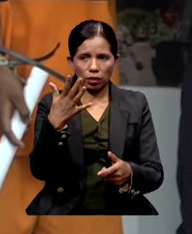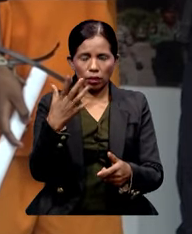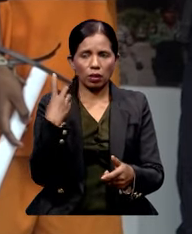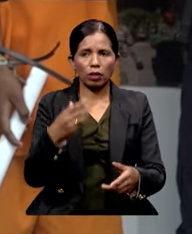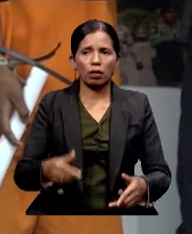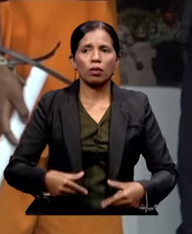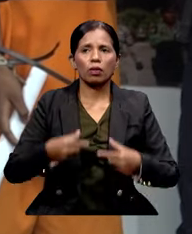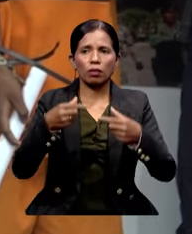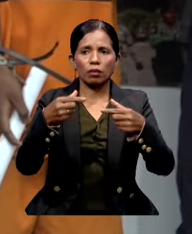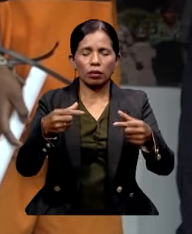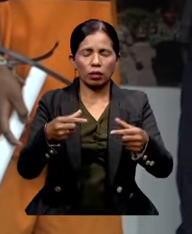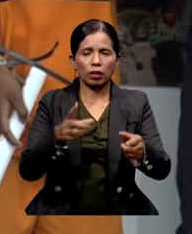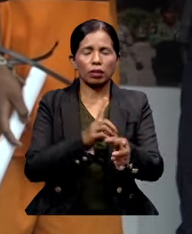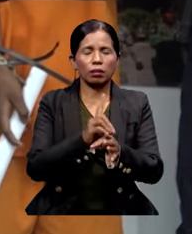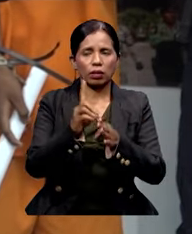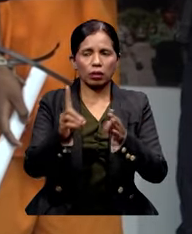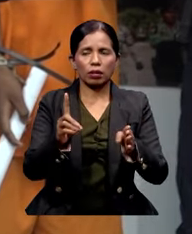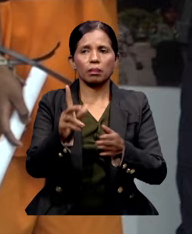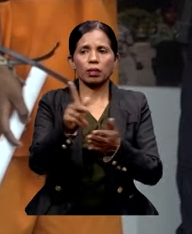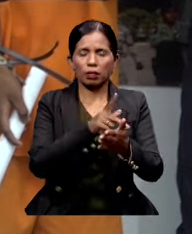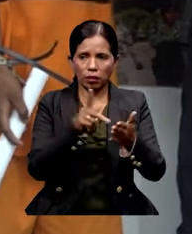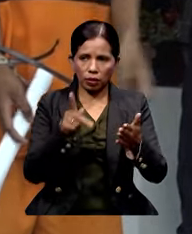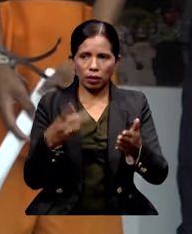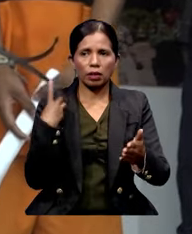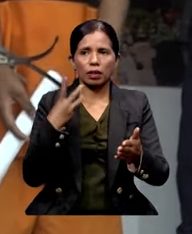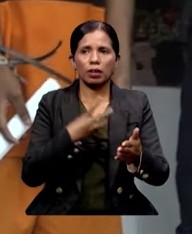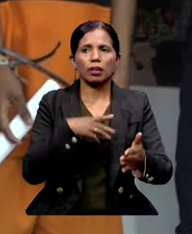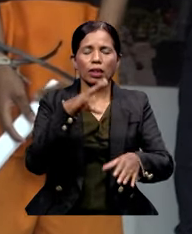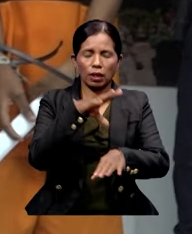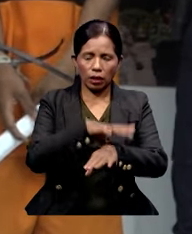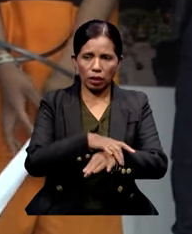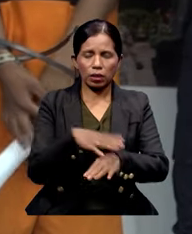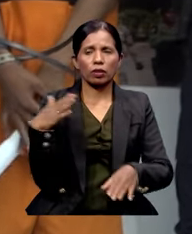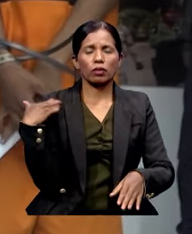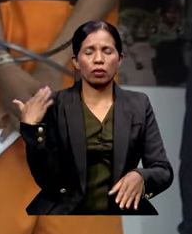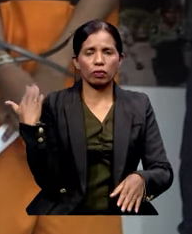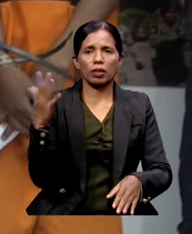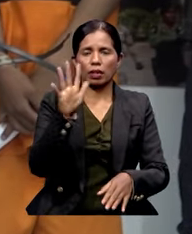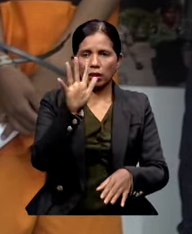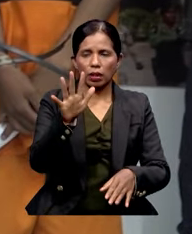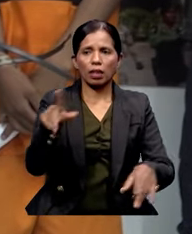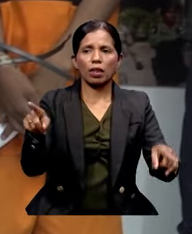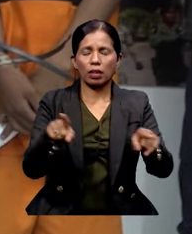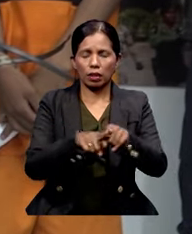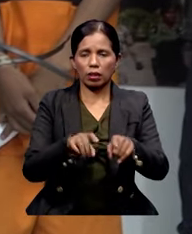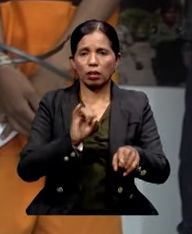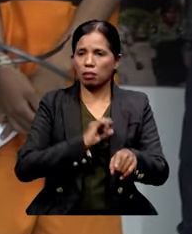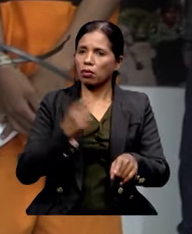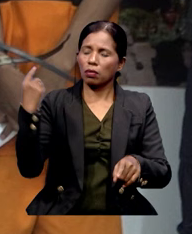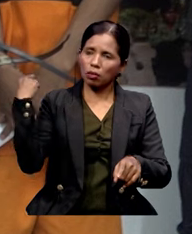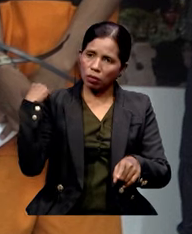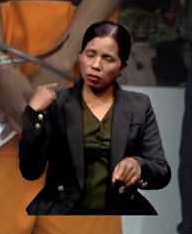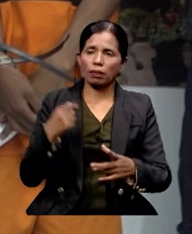entrega para Departamento de Investigação Criminal, e ta detecta que tak jovem na Lima, hanesan ia haune koto,